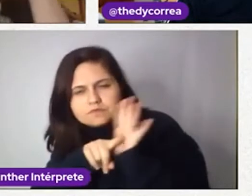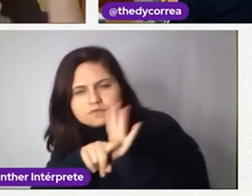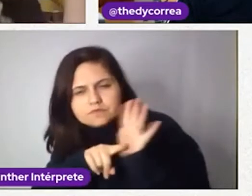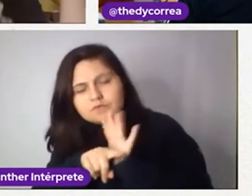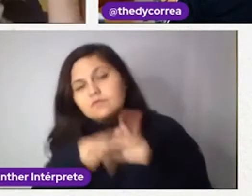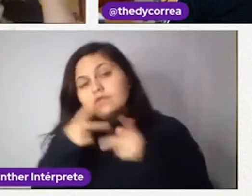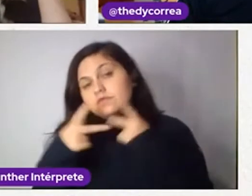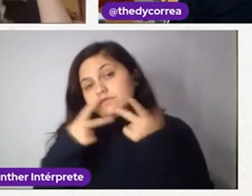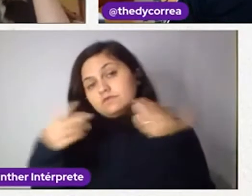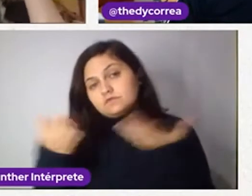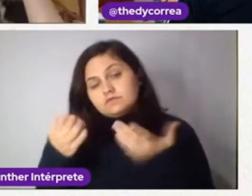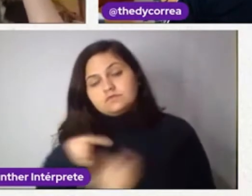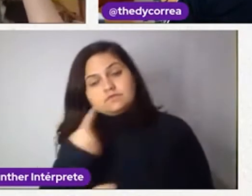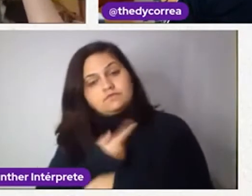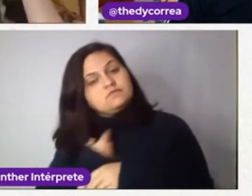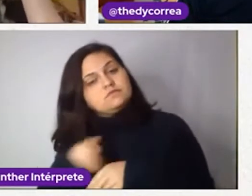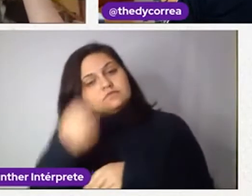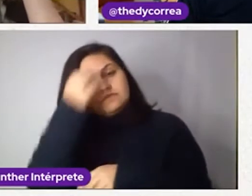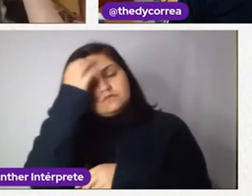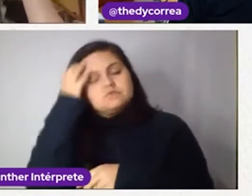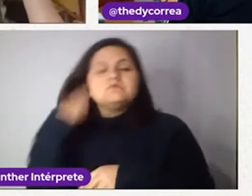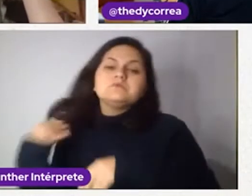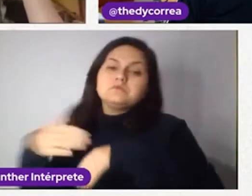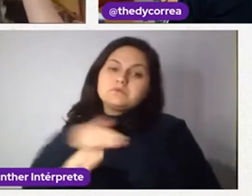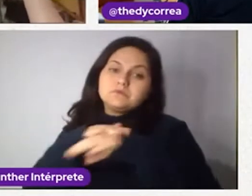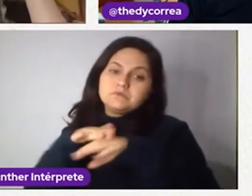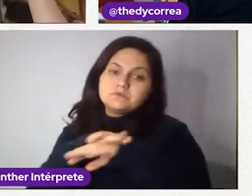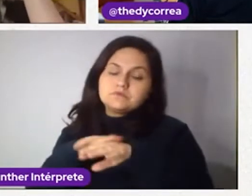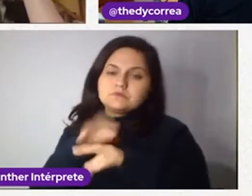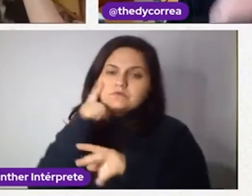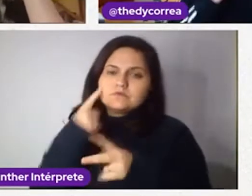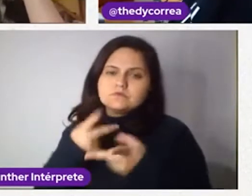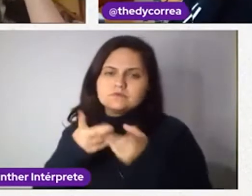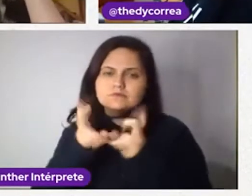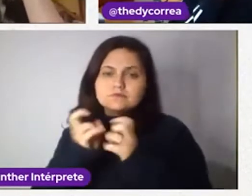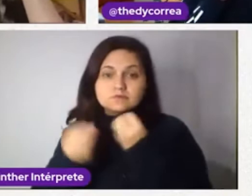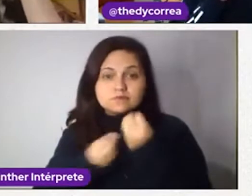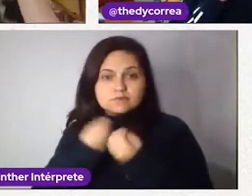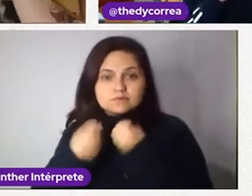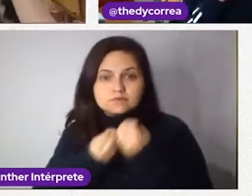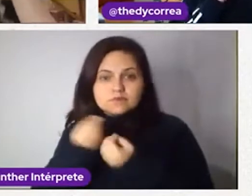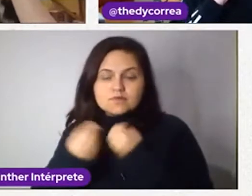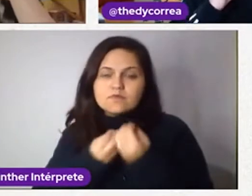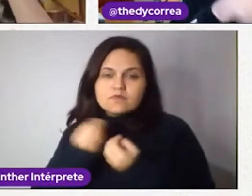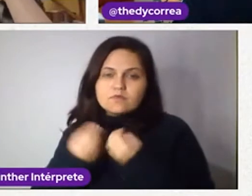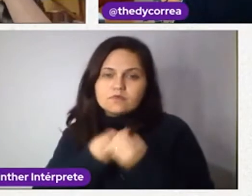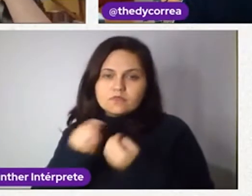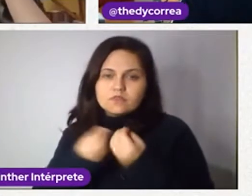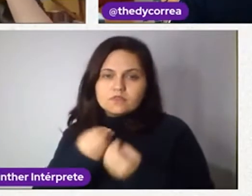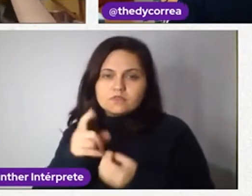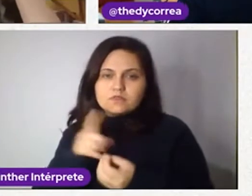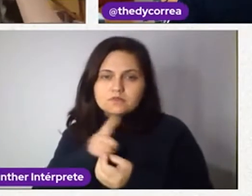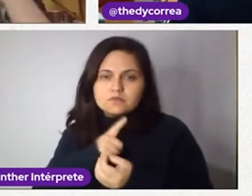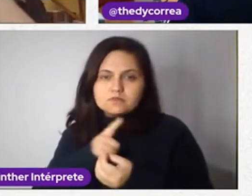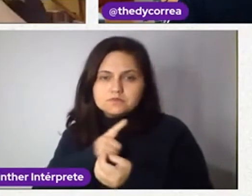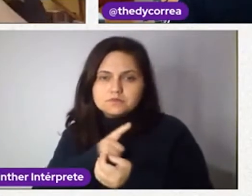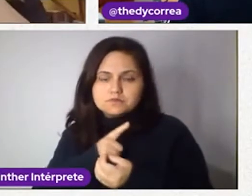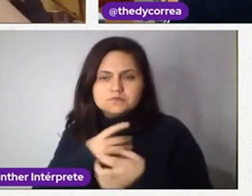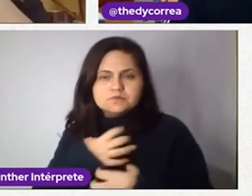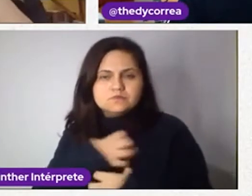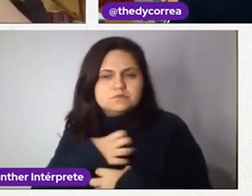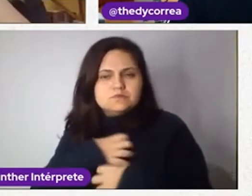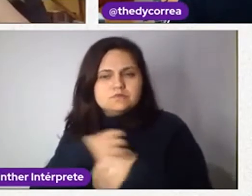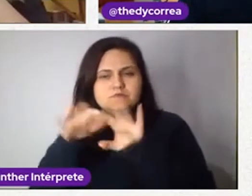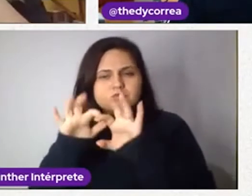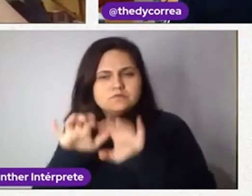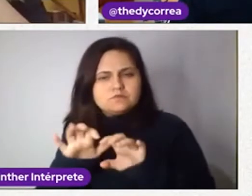falar hoje, para a gente conversar, e eu estava vendo, assim, como tu tem um jeito de escrever